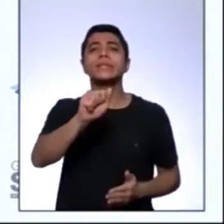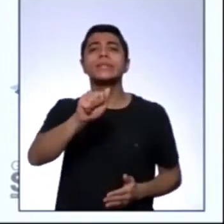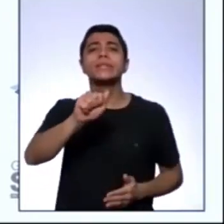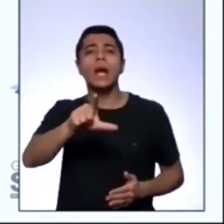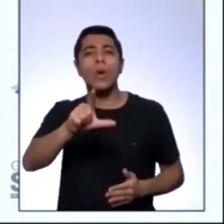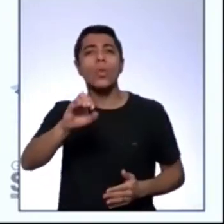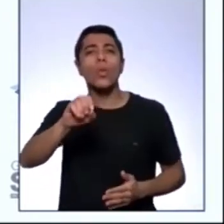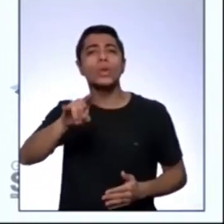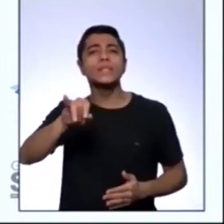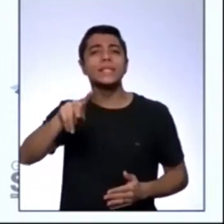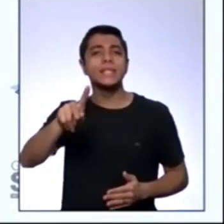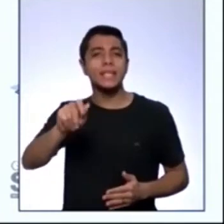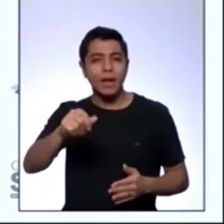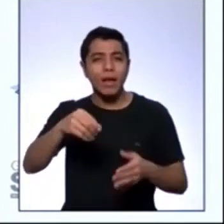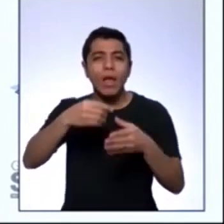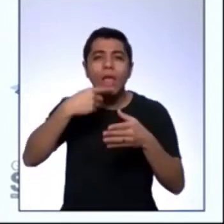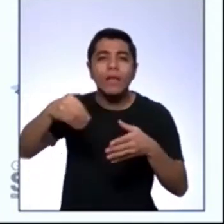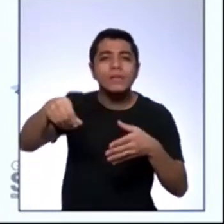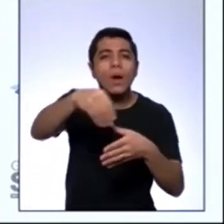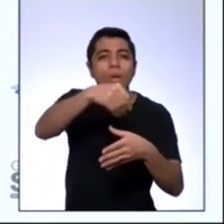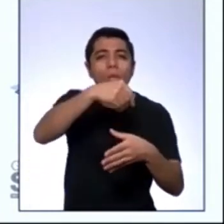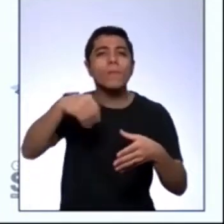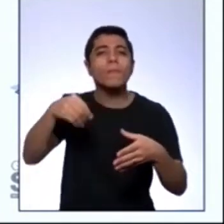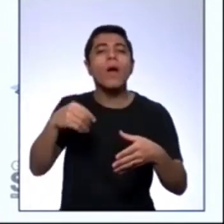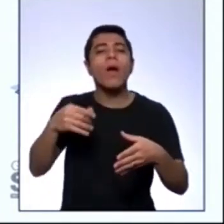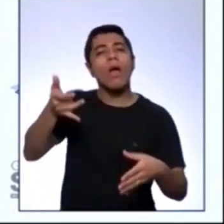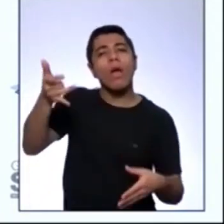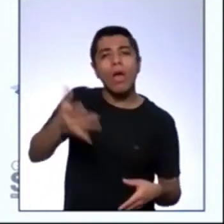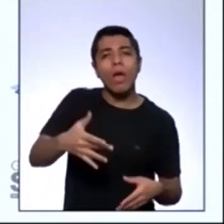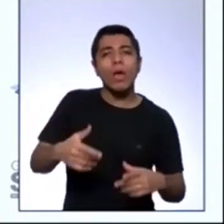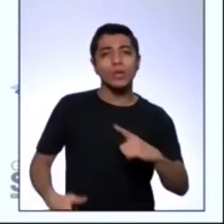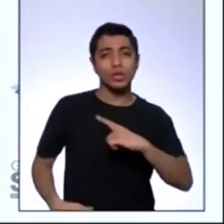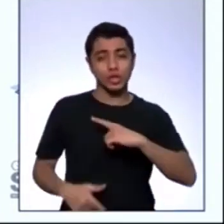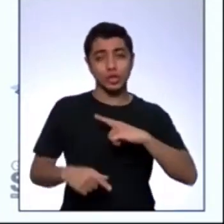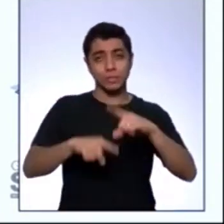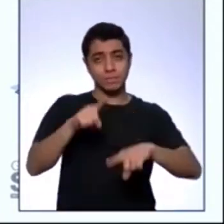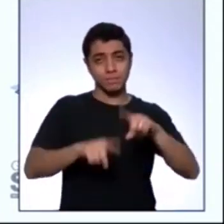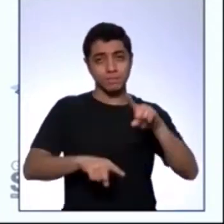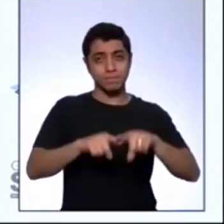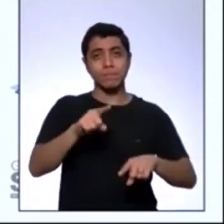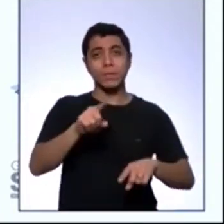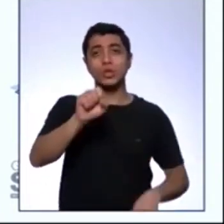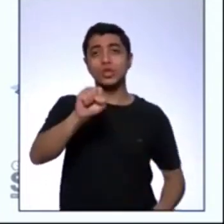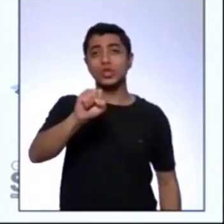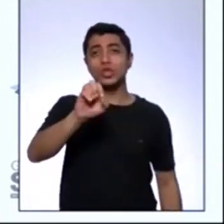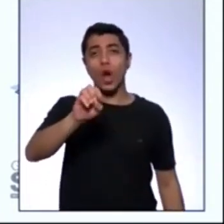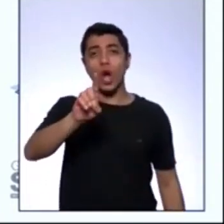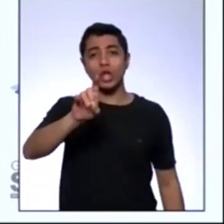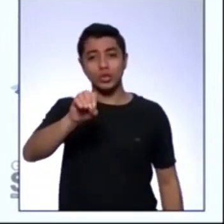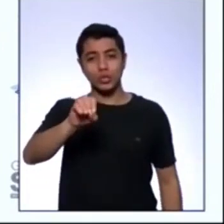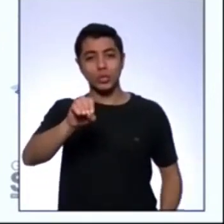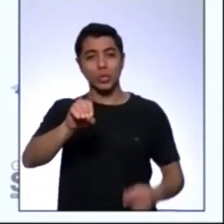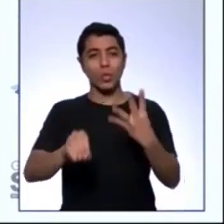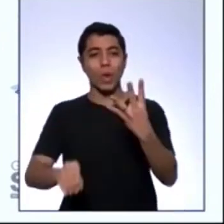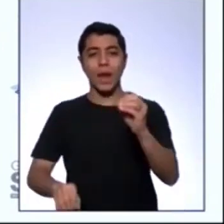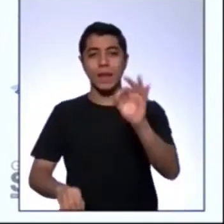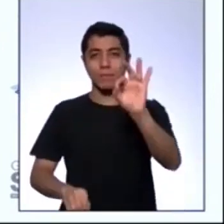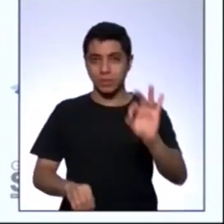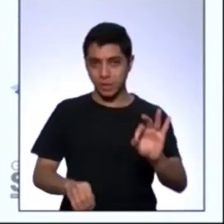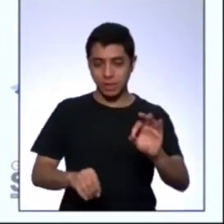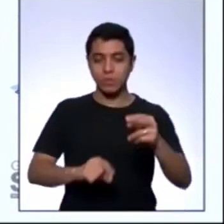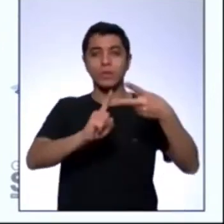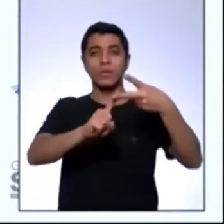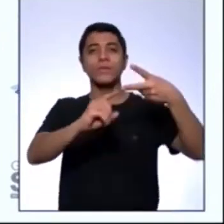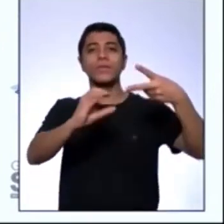de sódio tá bom Quarenta por cento de sódio e sessenta por cento de cloro Qual